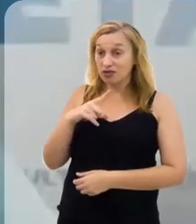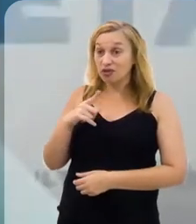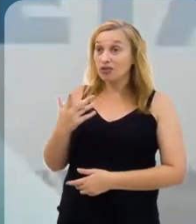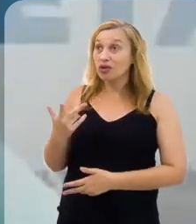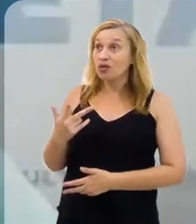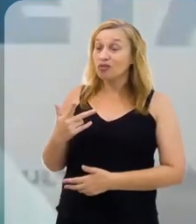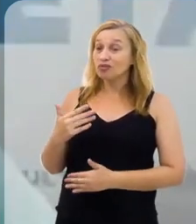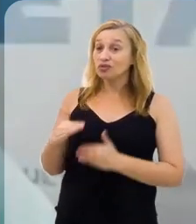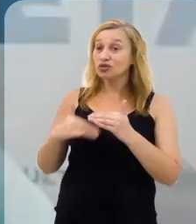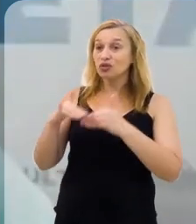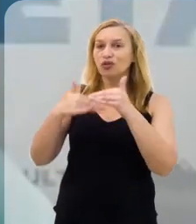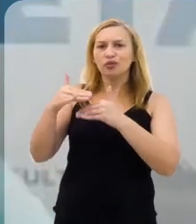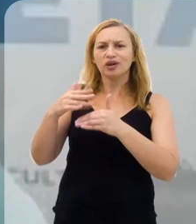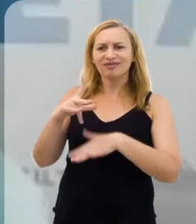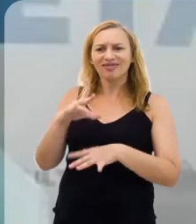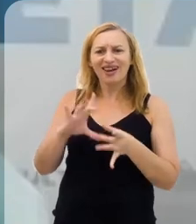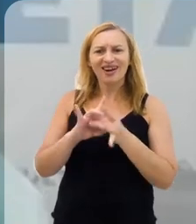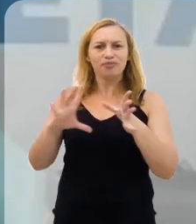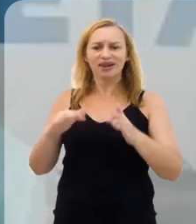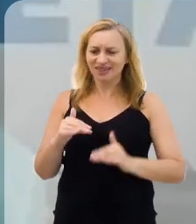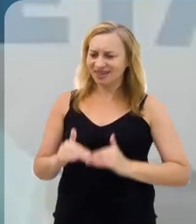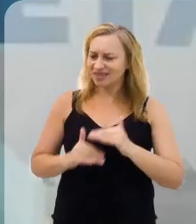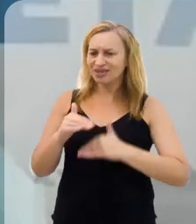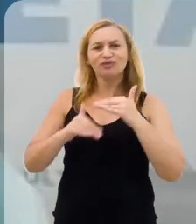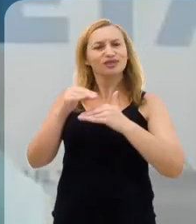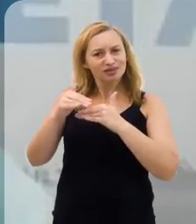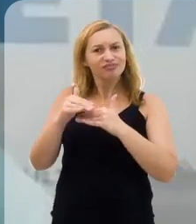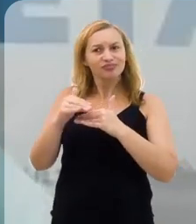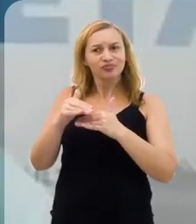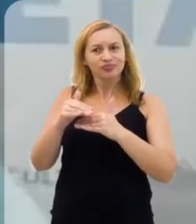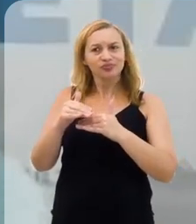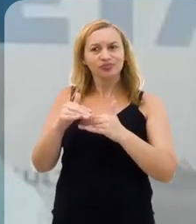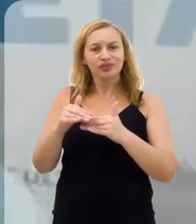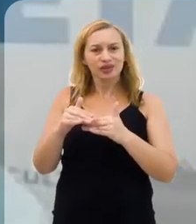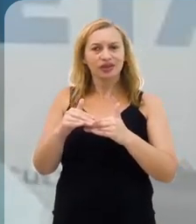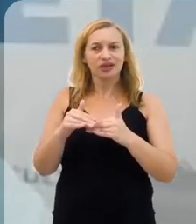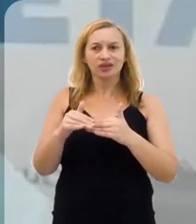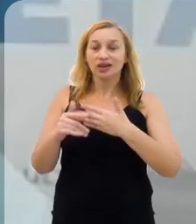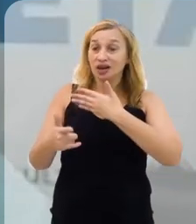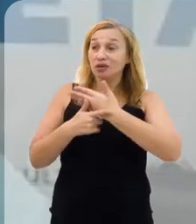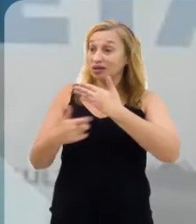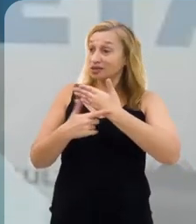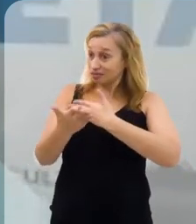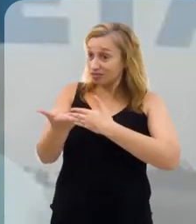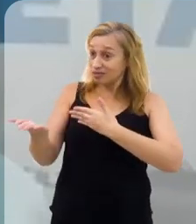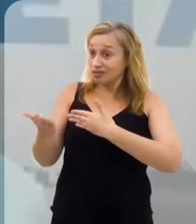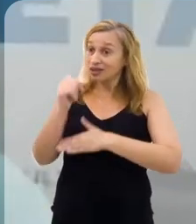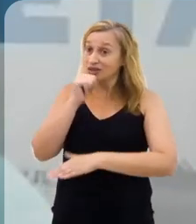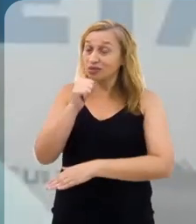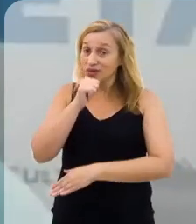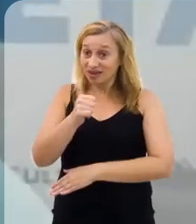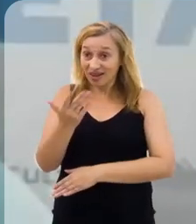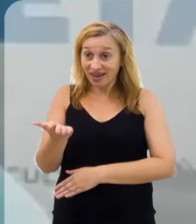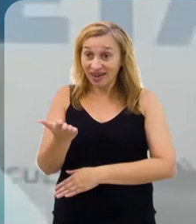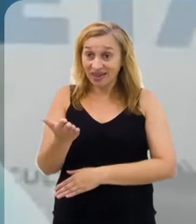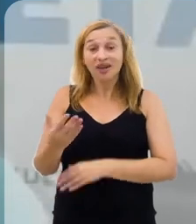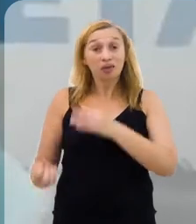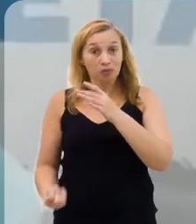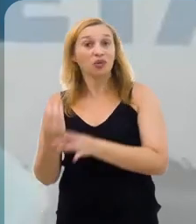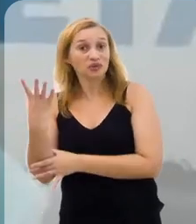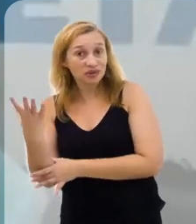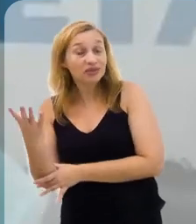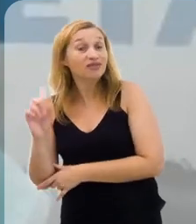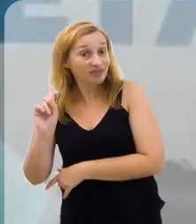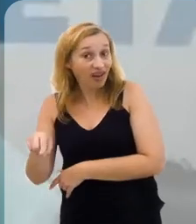que houve uma ascensão, né, da autonomia, o crescimento dessa autonomia e do protagonismo dessas